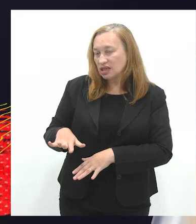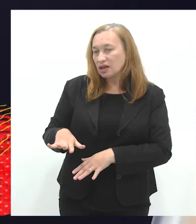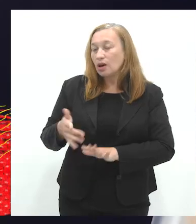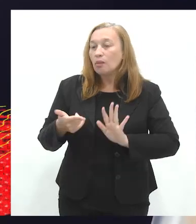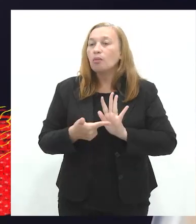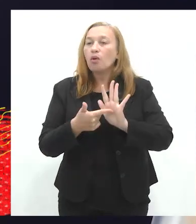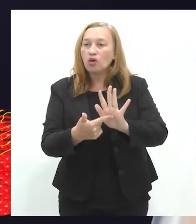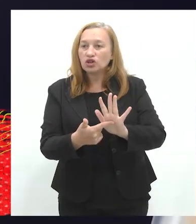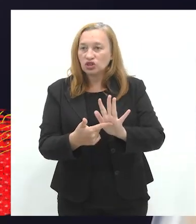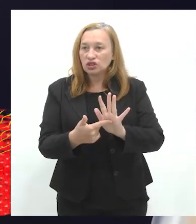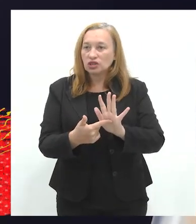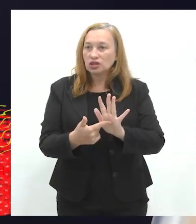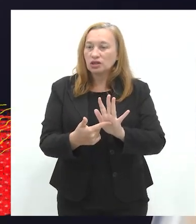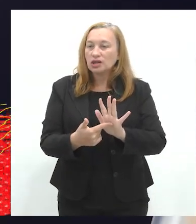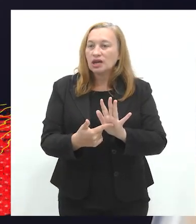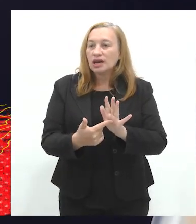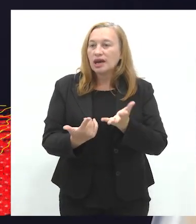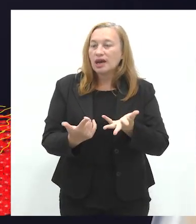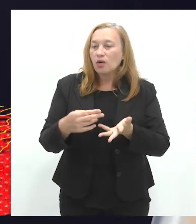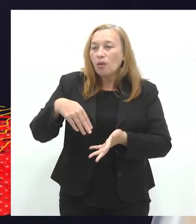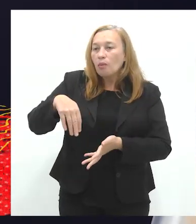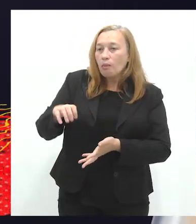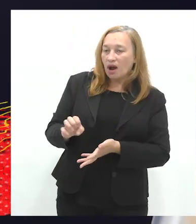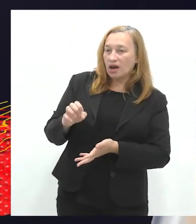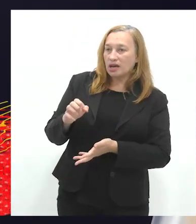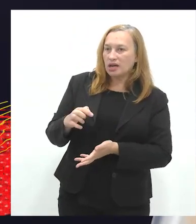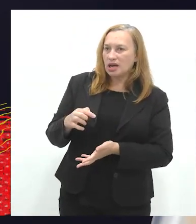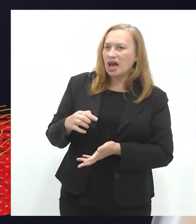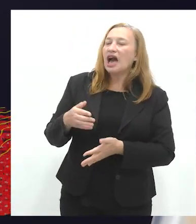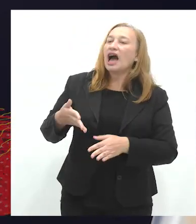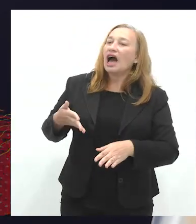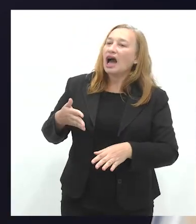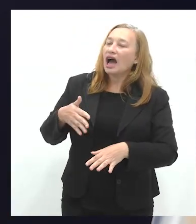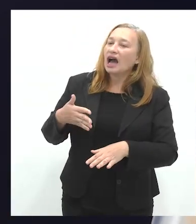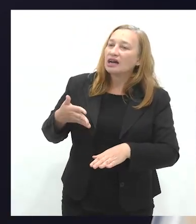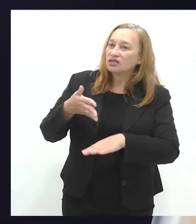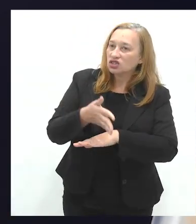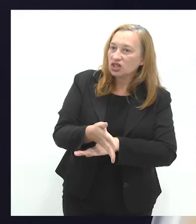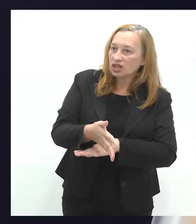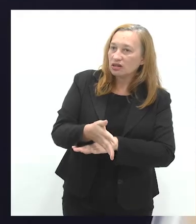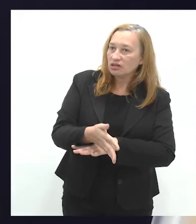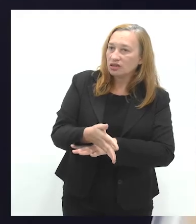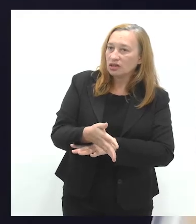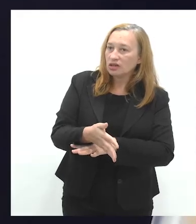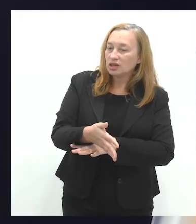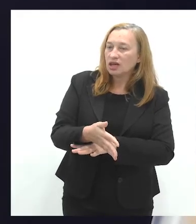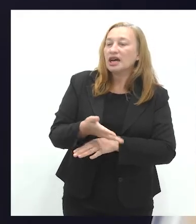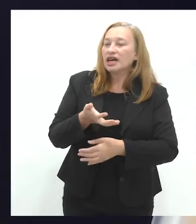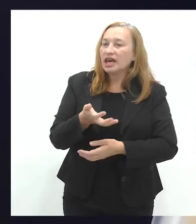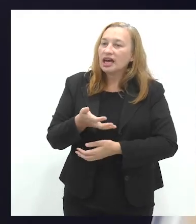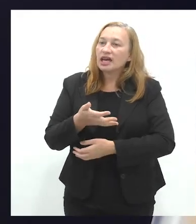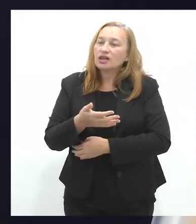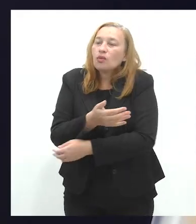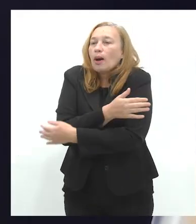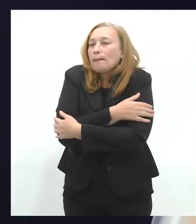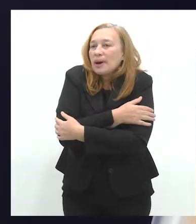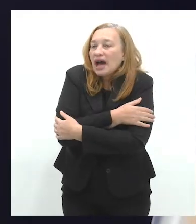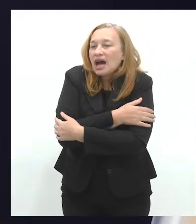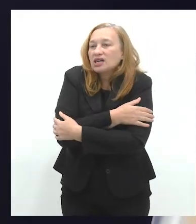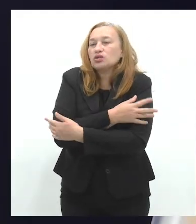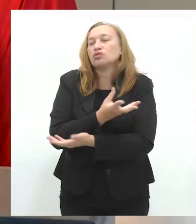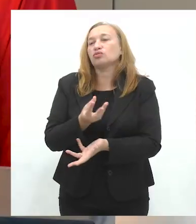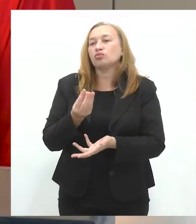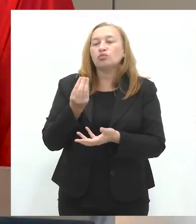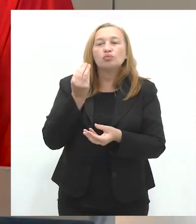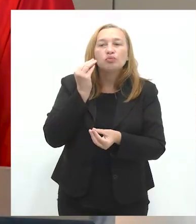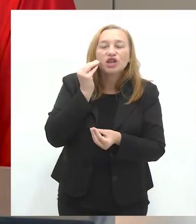crianças transferem para mim essa visão de mãe. Eu percebo, a criança chega para a sessão querendo colo,